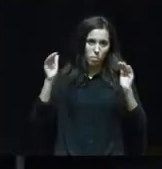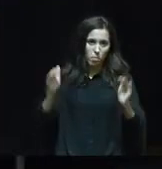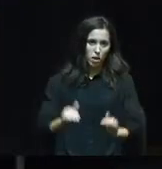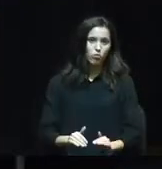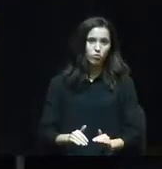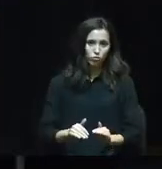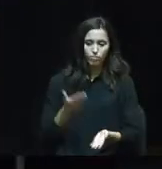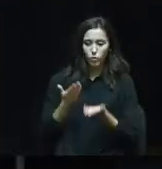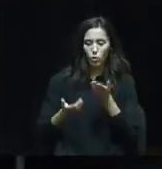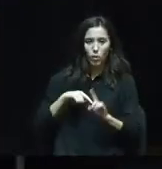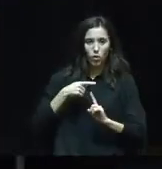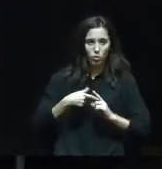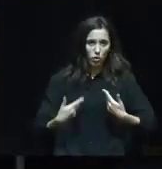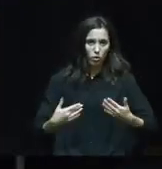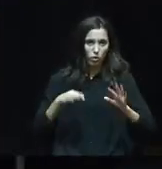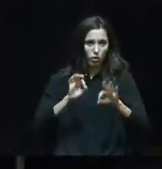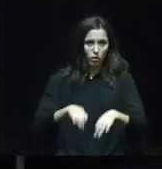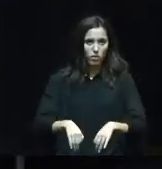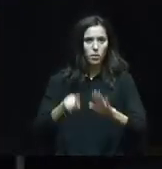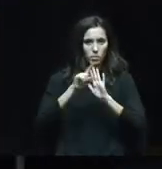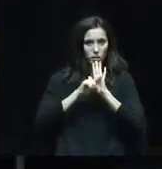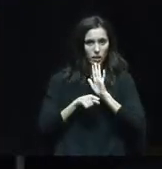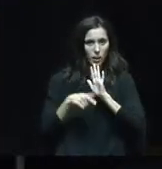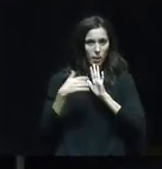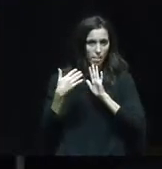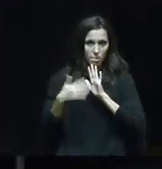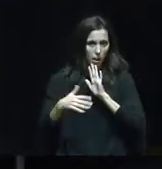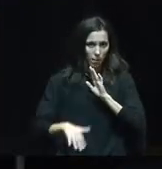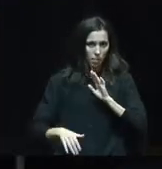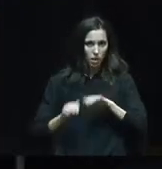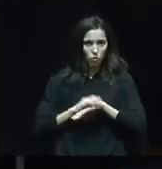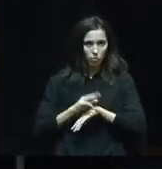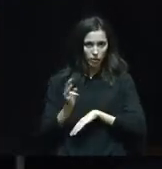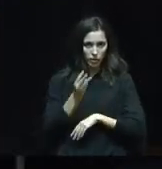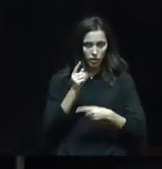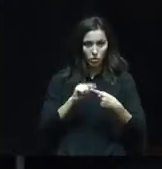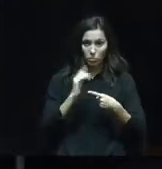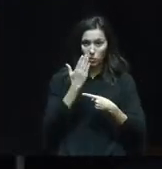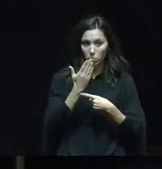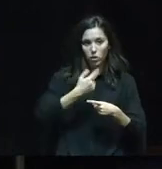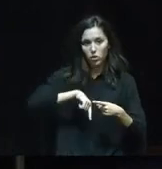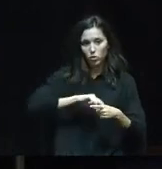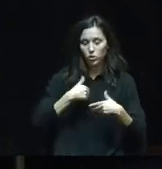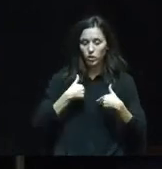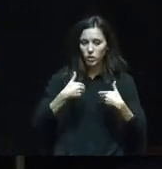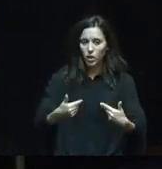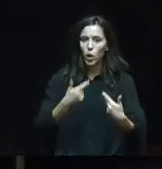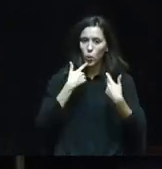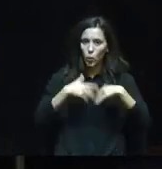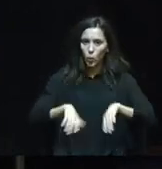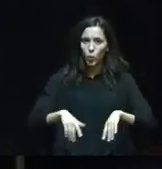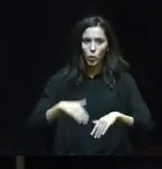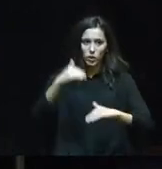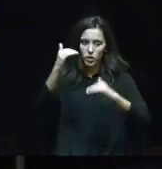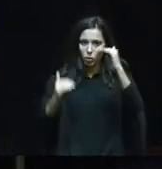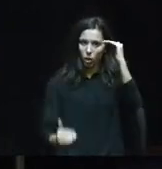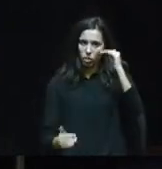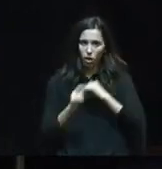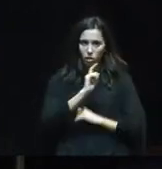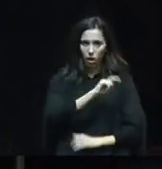termina. Esta medida é errada por três razões. A primeira é porque estamos todos muito cansados da desigualdade em que